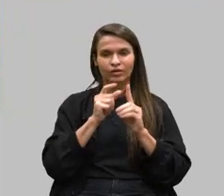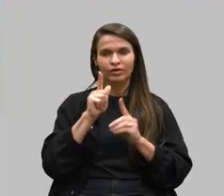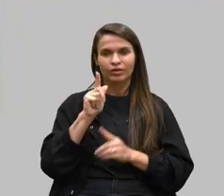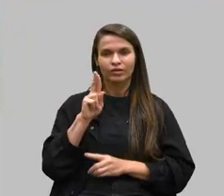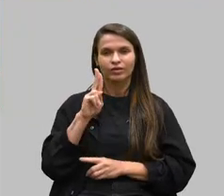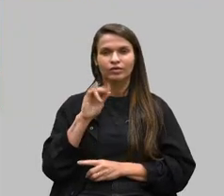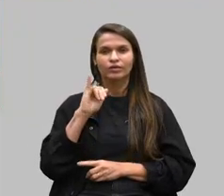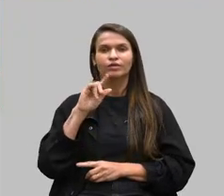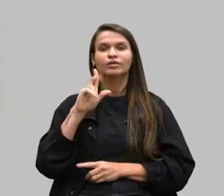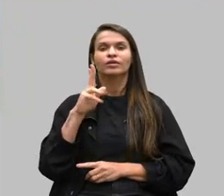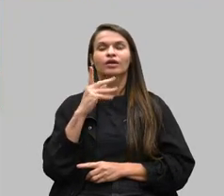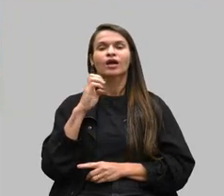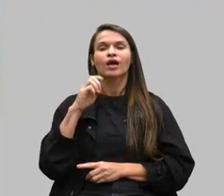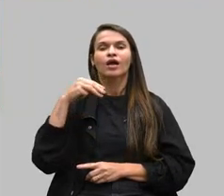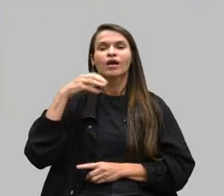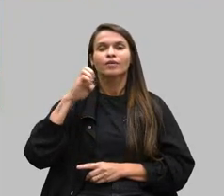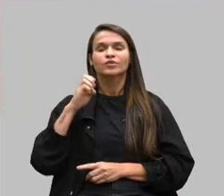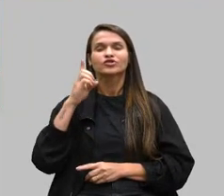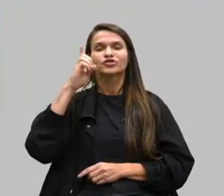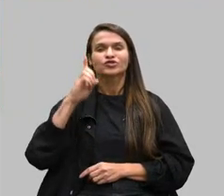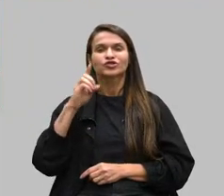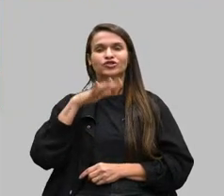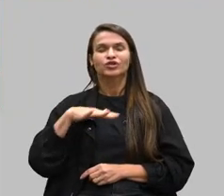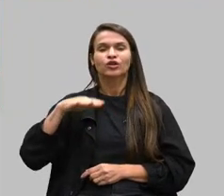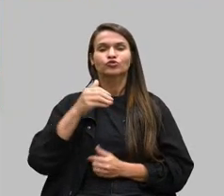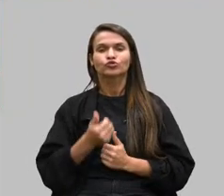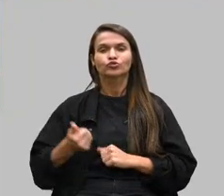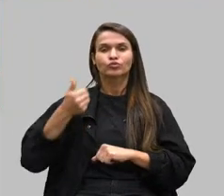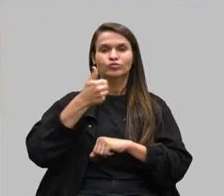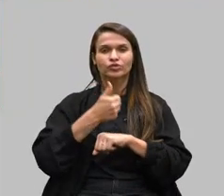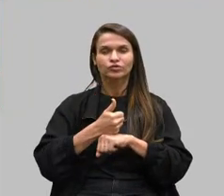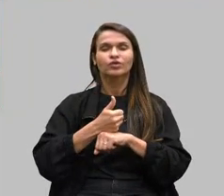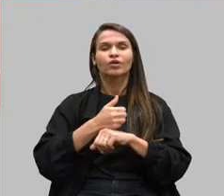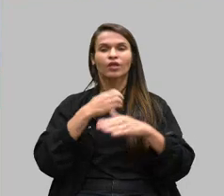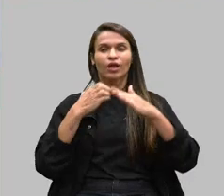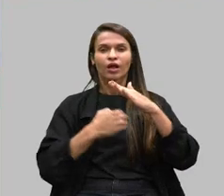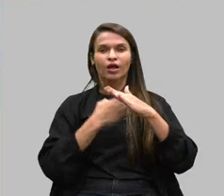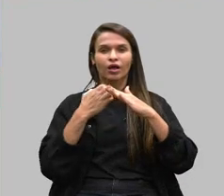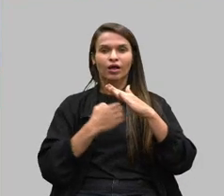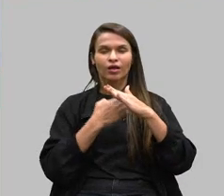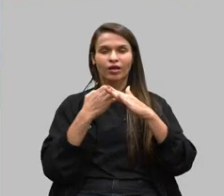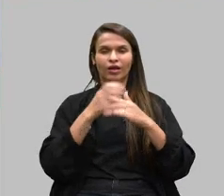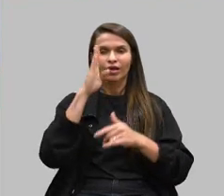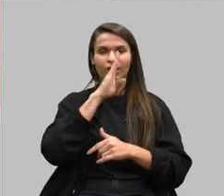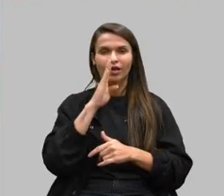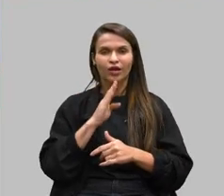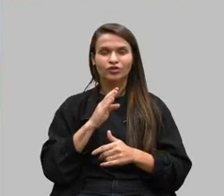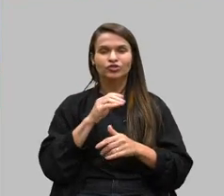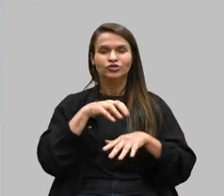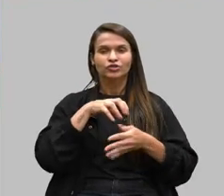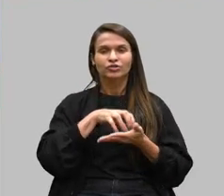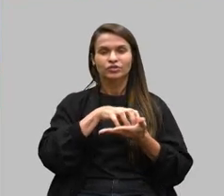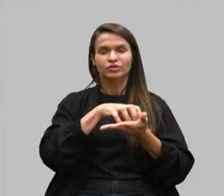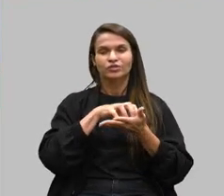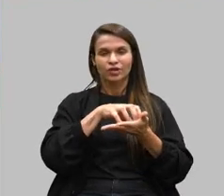Sampaio diretor geral substituto da Agência Nacional de transportes terrestres